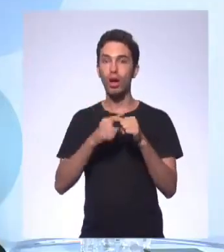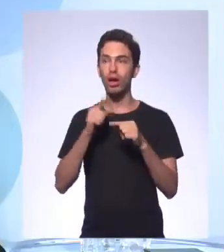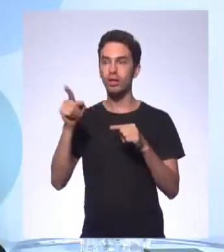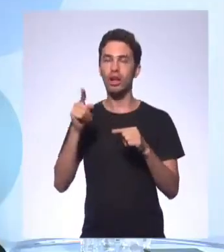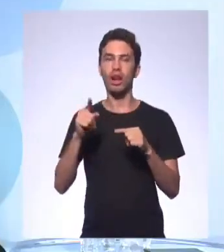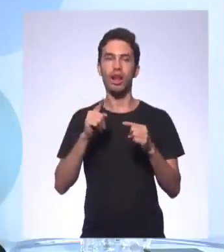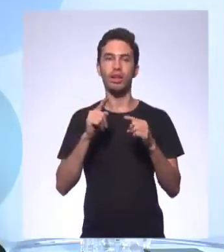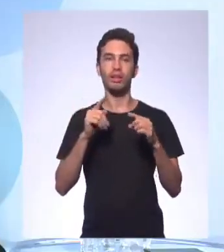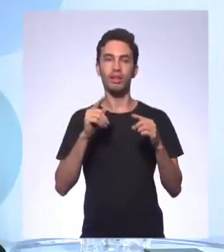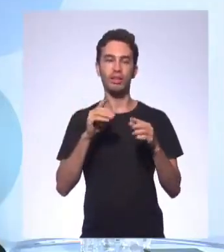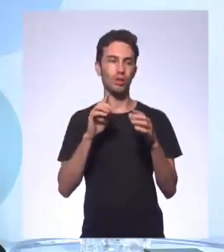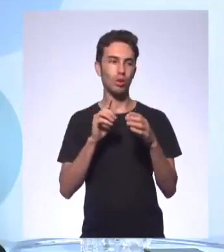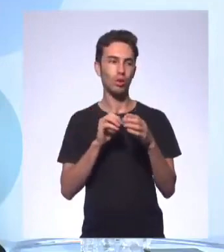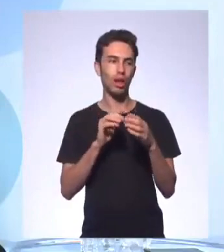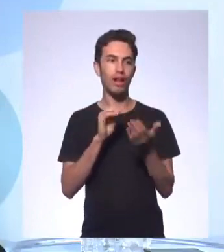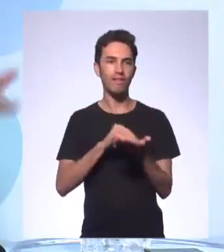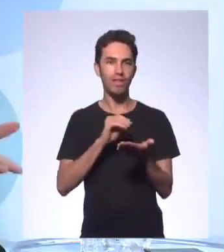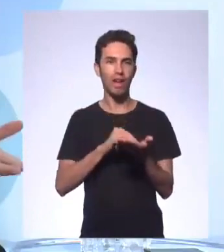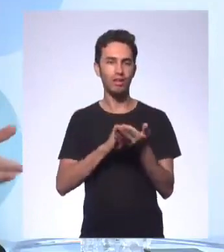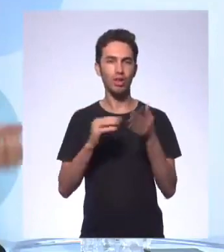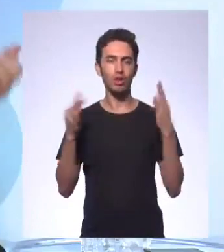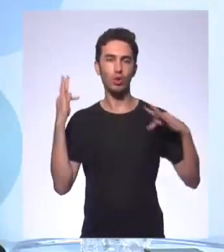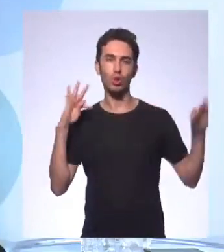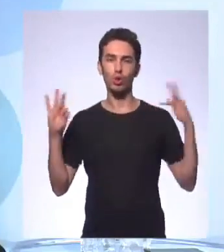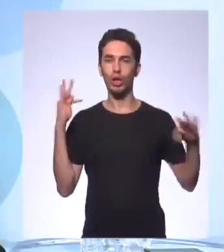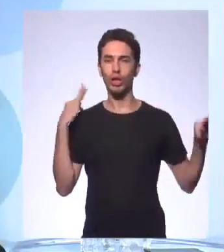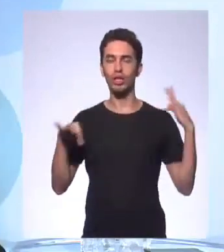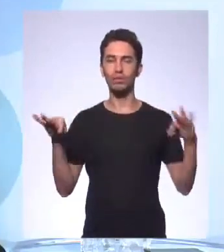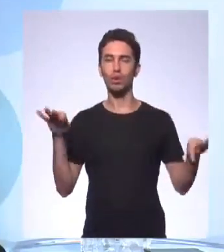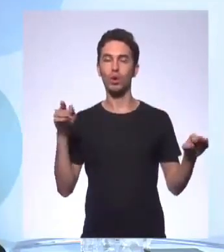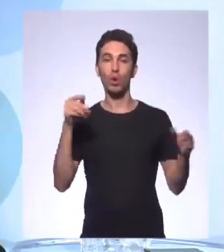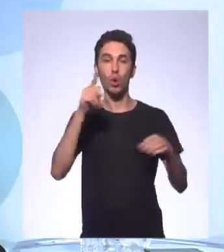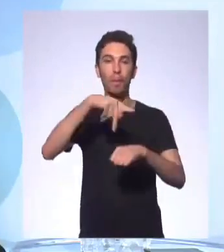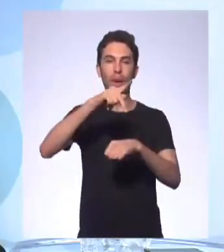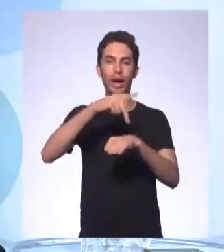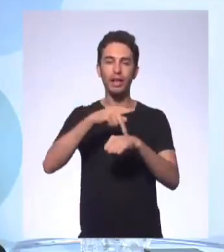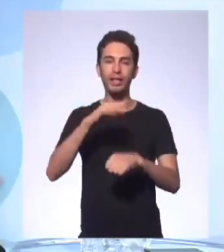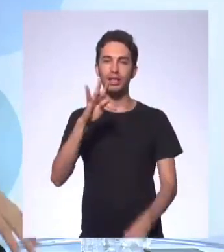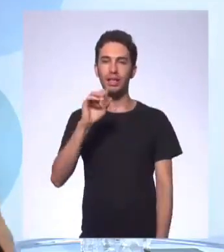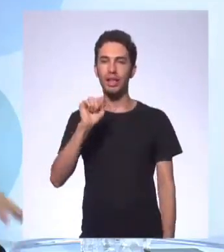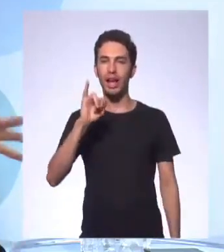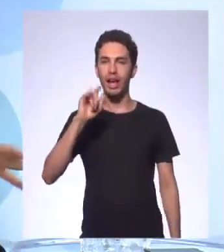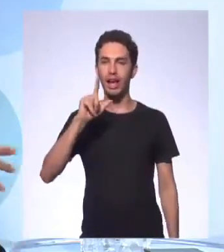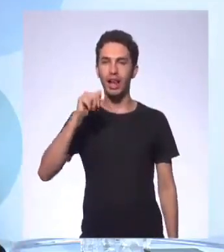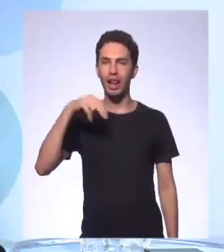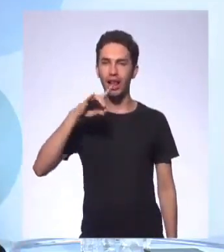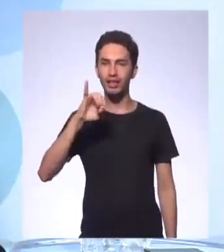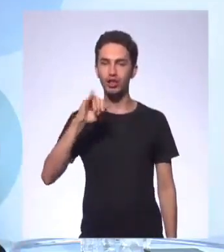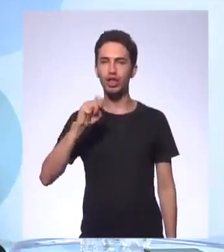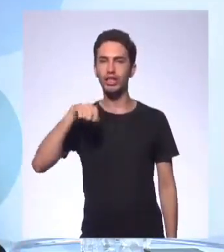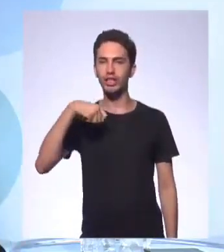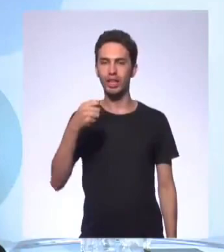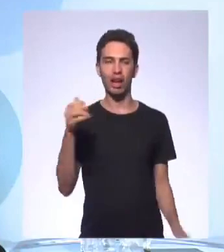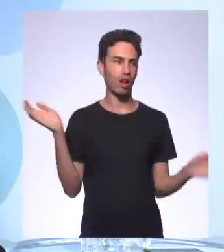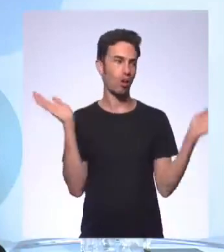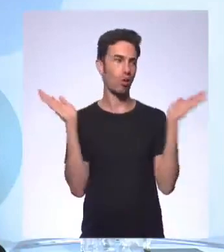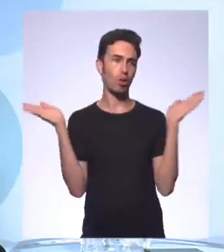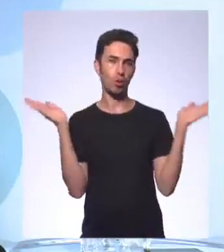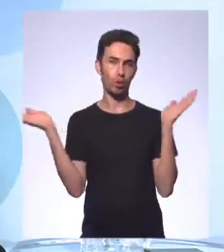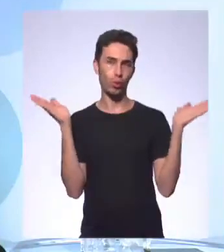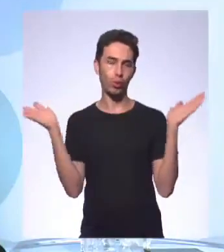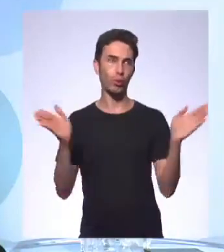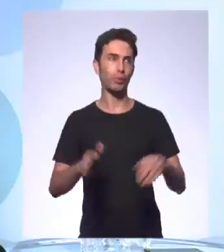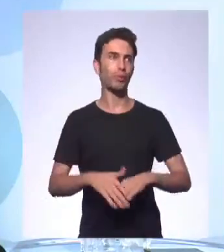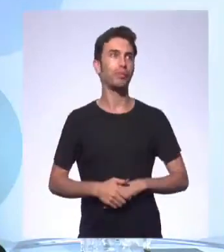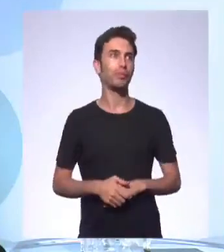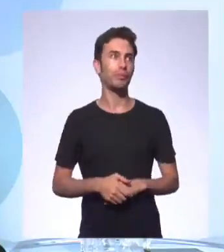essa questão, né, dos animais que voltam para casa, conectivos e leituras de manchete. Nós vamos trabalhar de uma forma paralela.